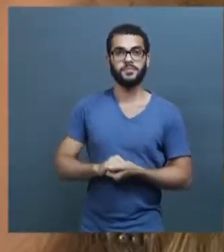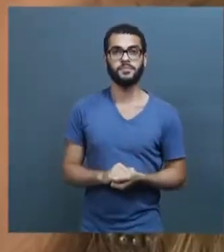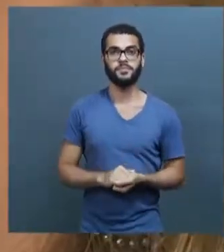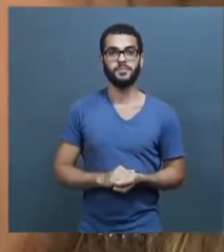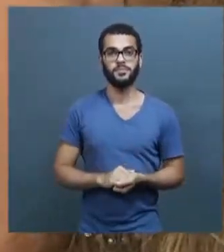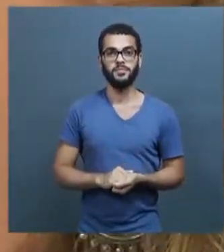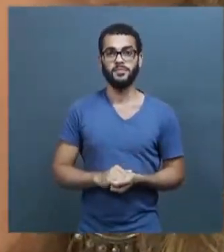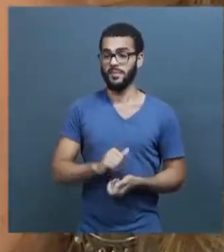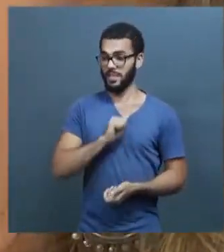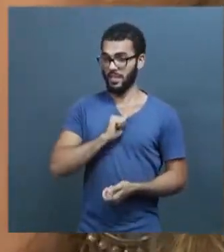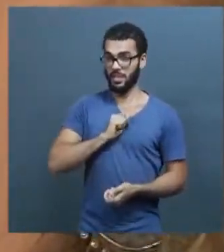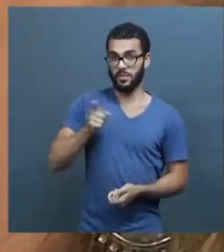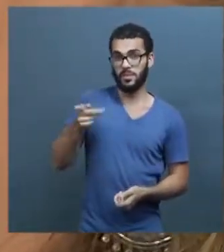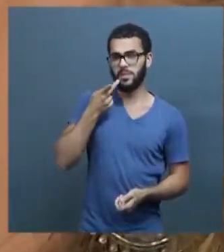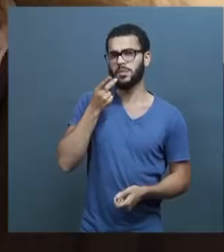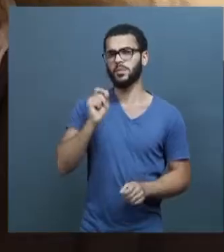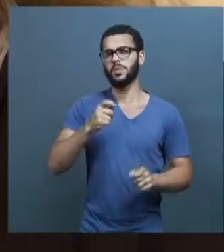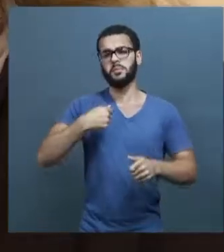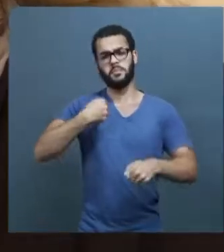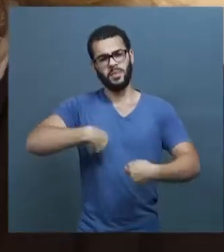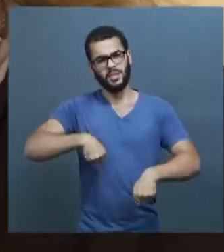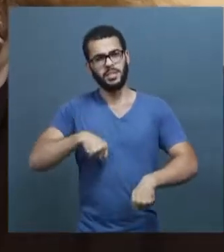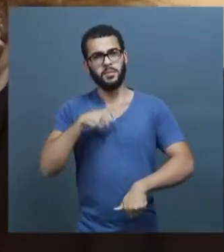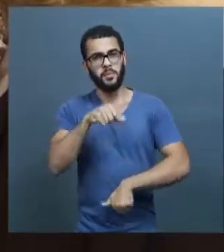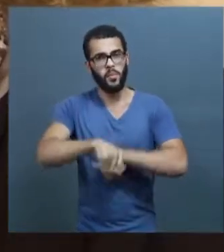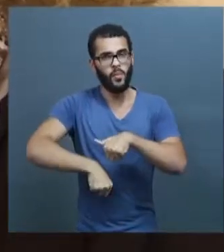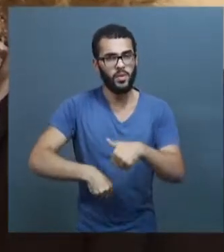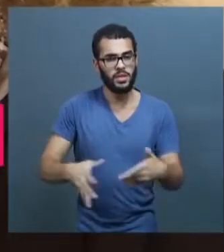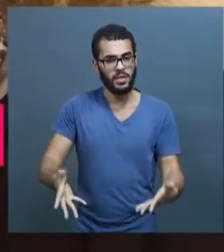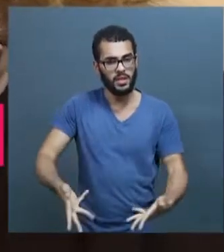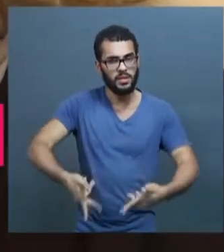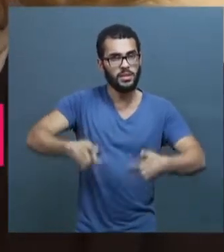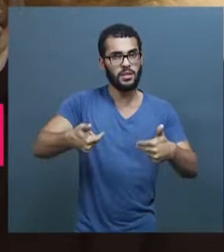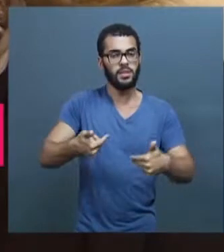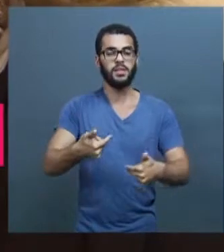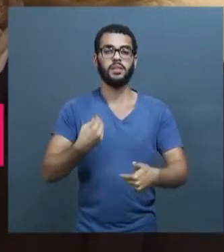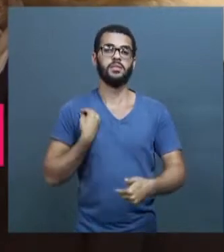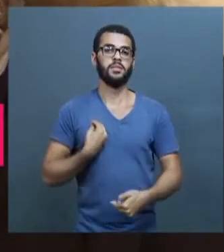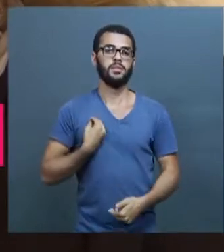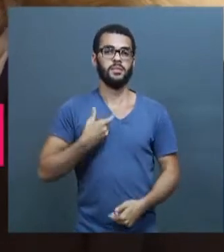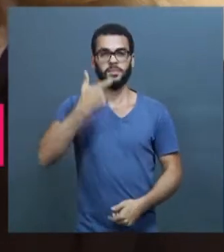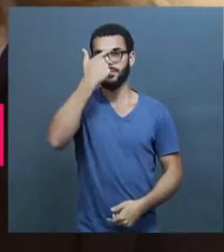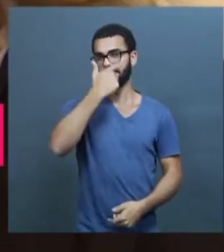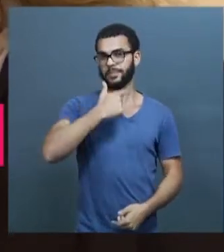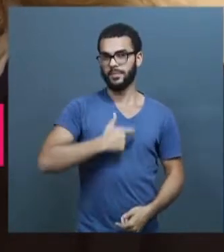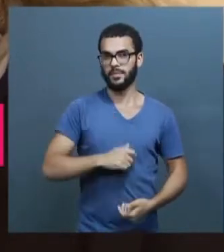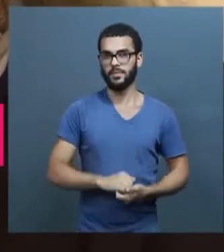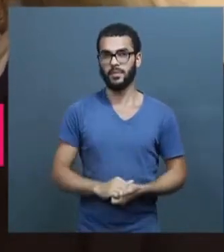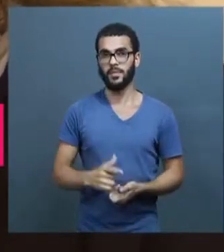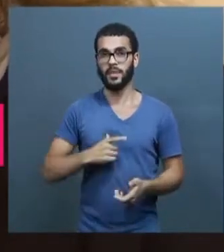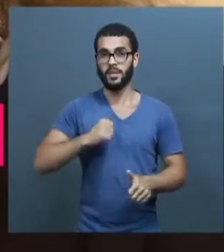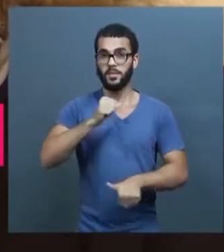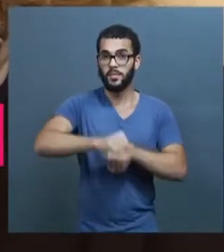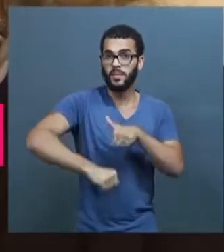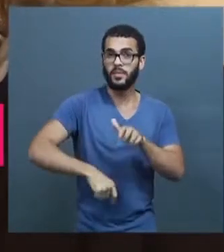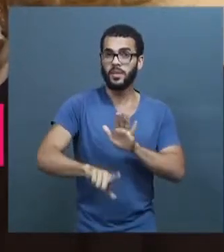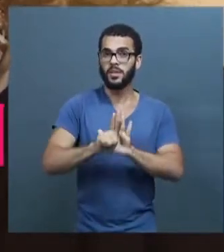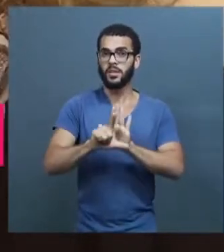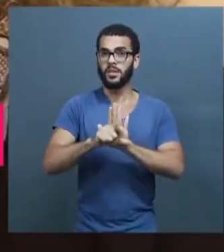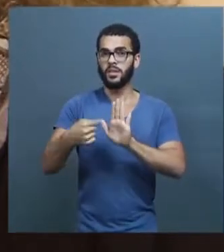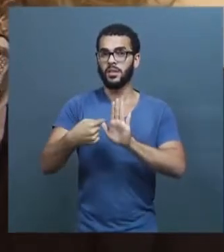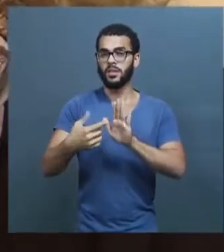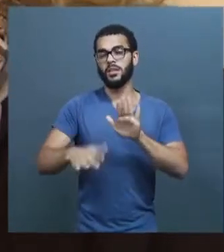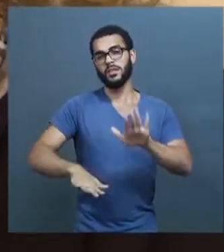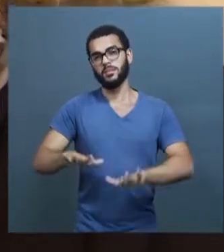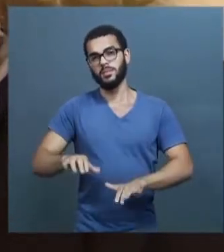trazer o bem social para os cidadãos. A gente tem uma mudança na legislação que pode, na verdade, expressar um desejo